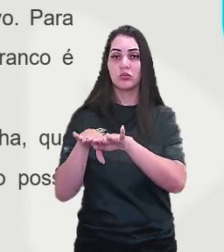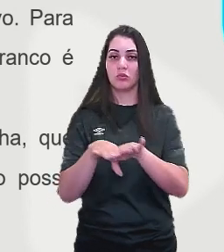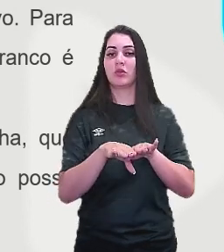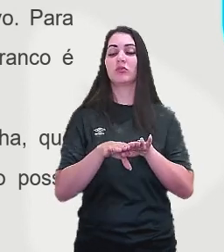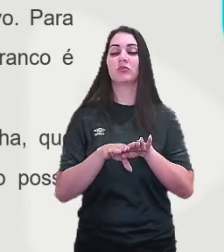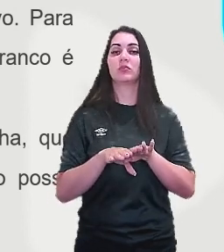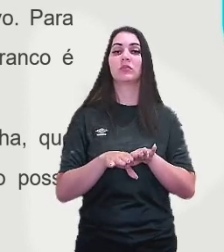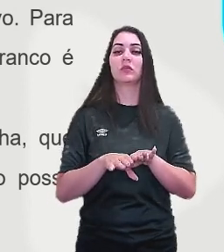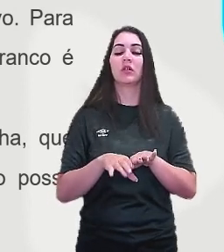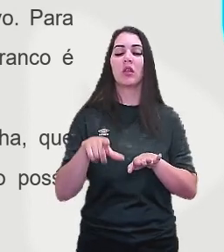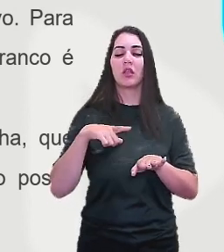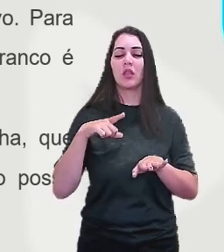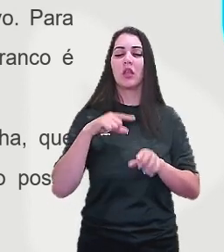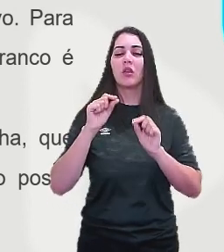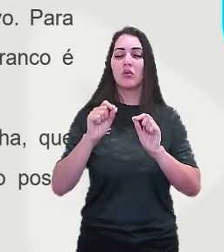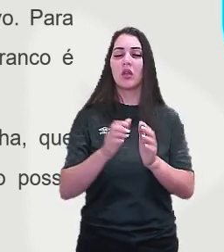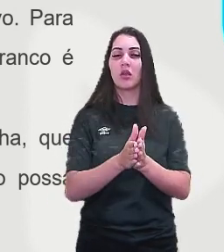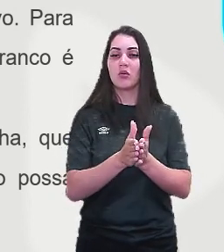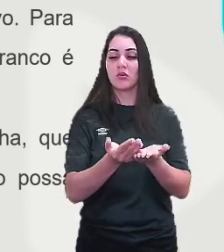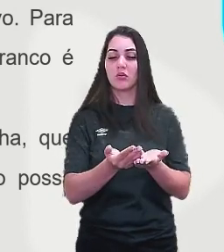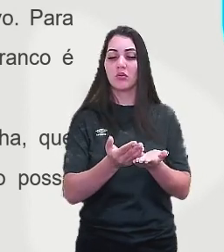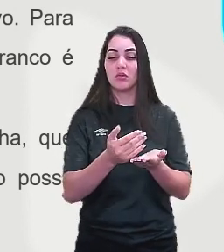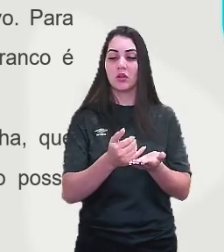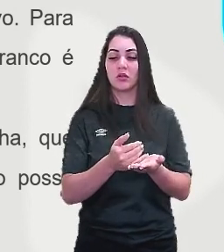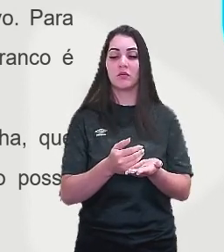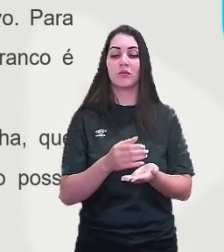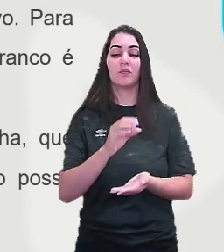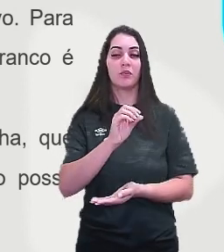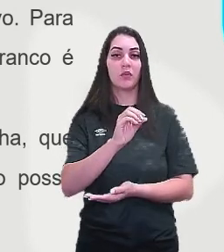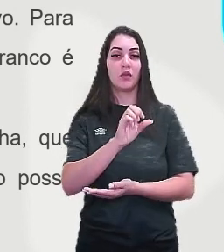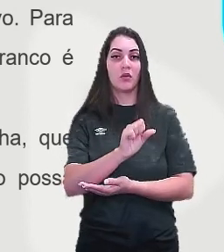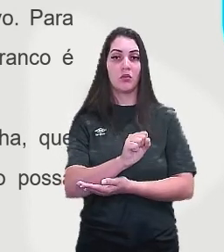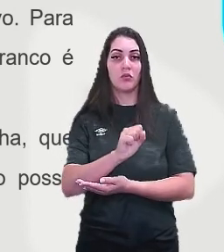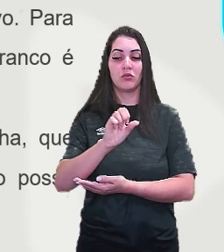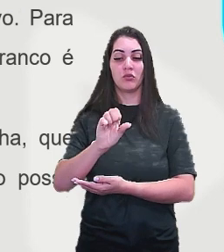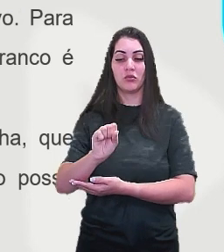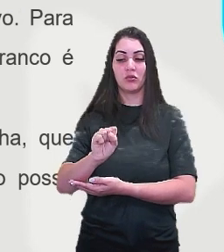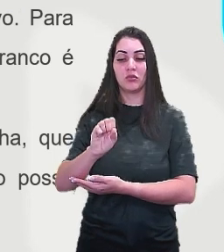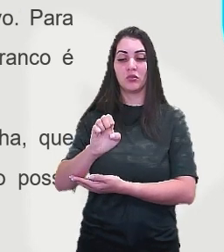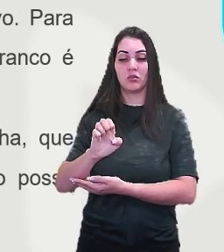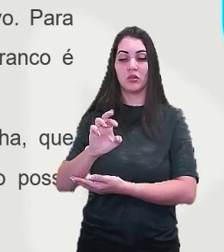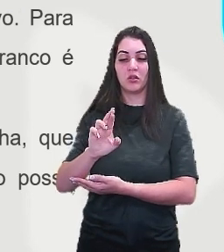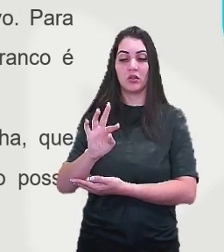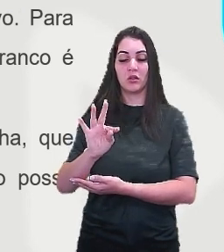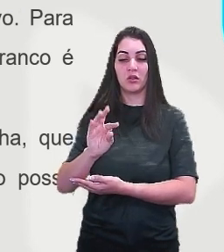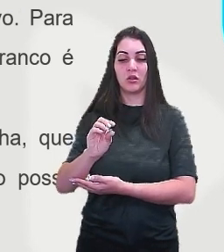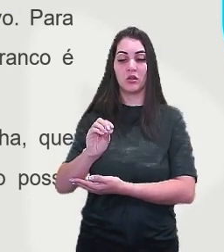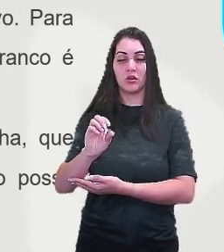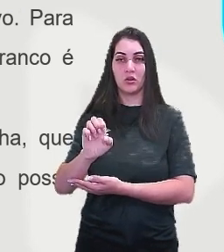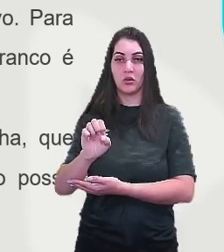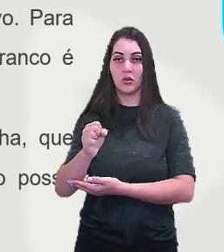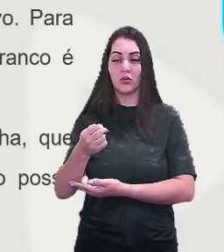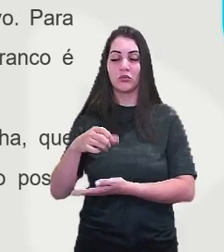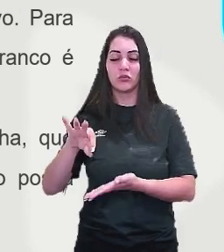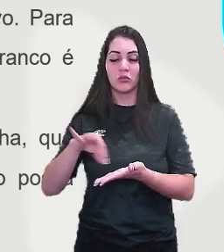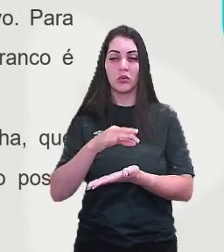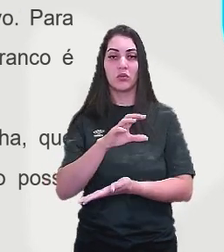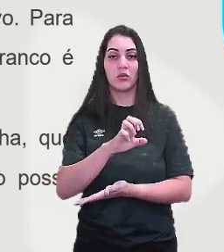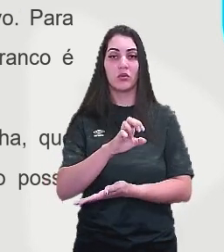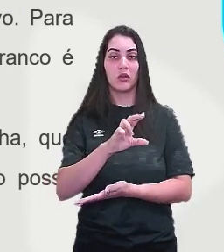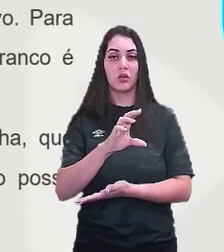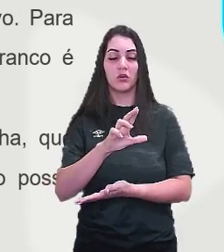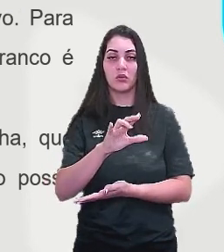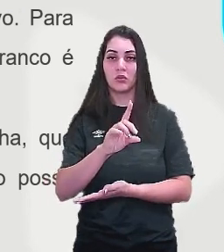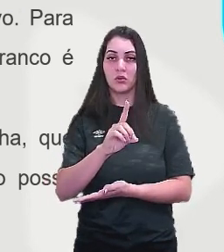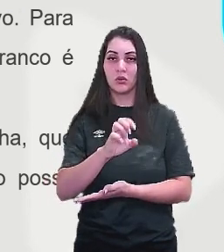isso, surge o livro Os Sertões, o livro Os Sertões, de Euclides da Cunha, que também dão